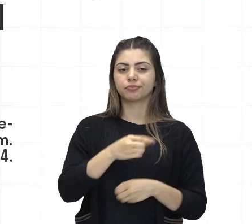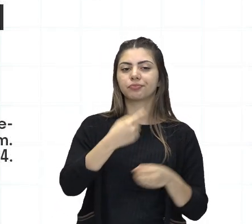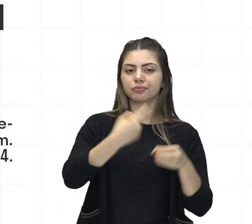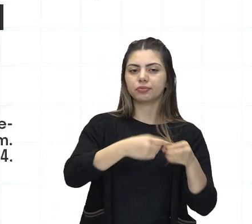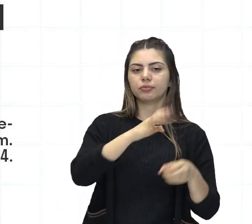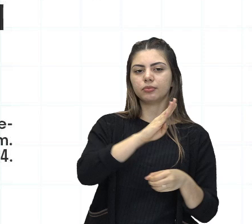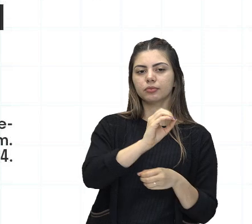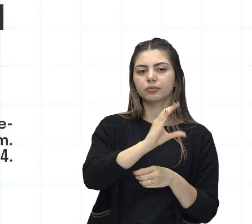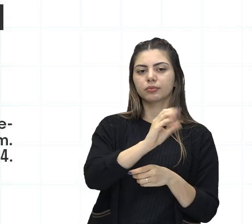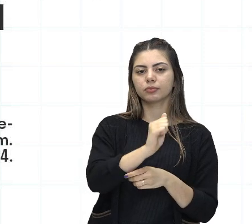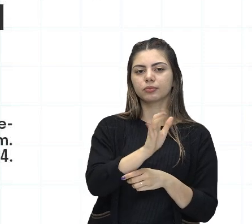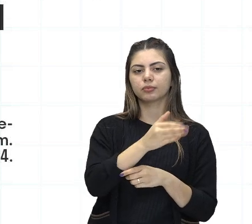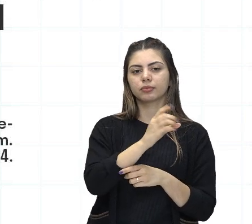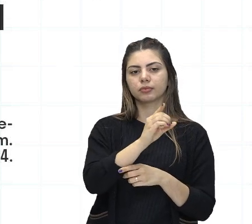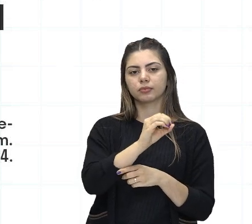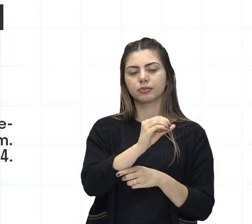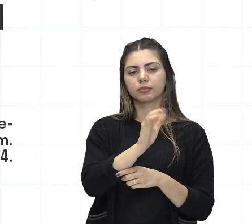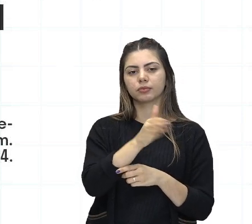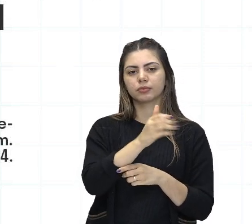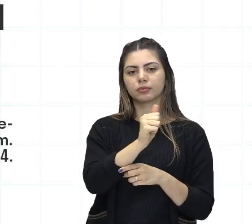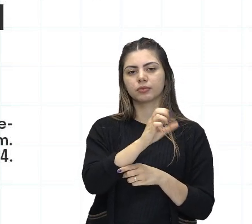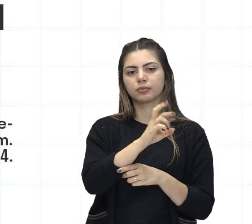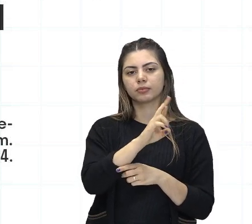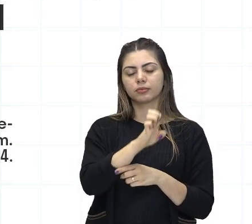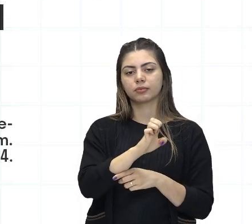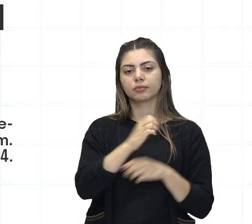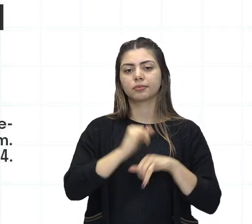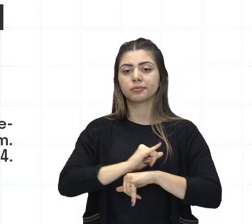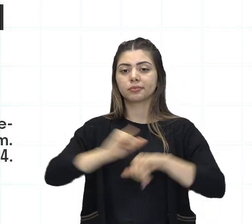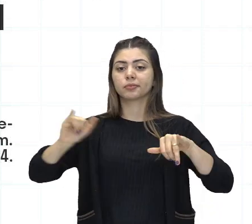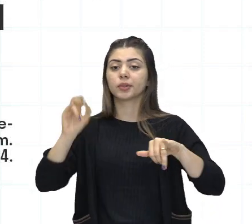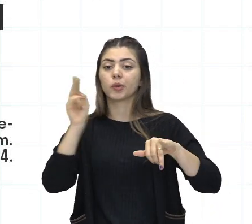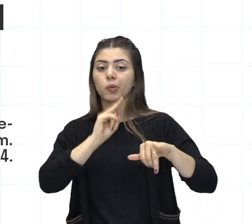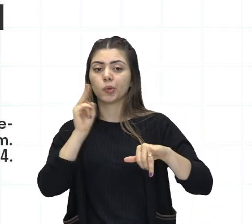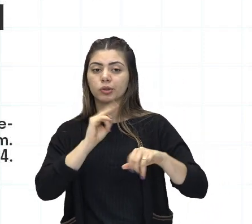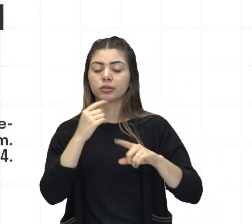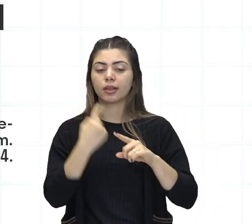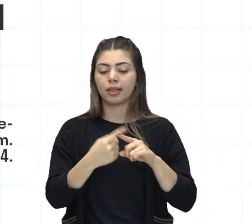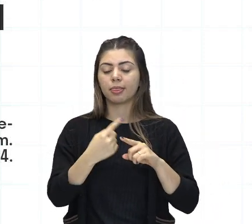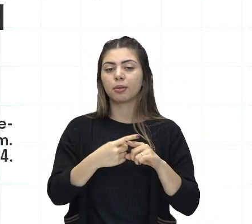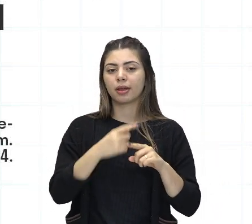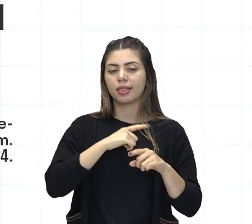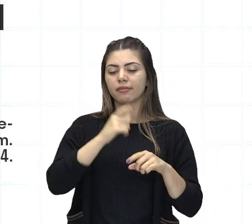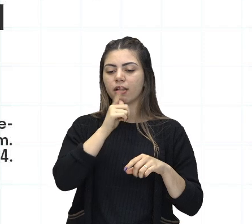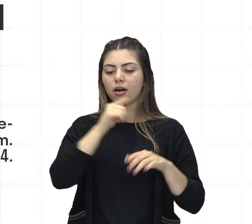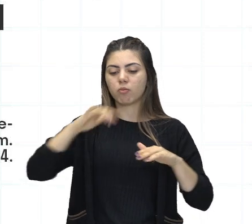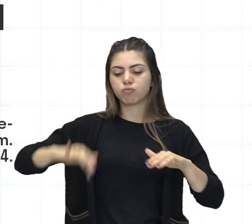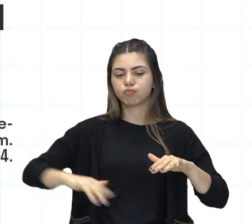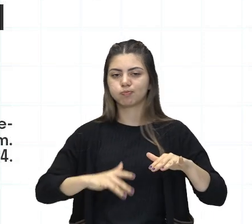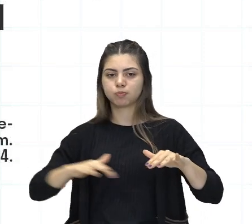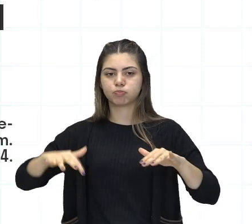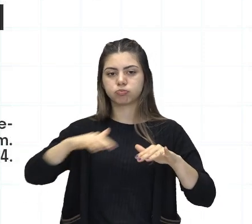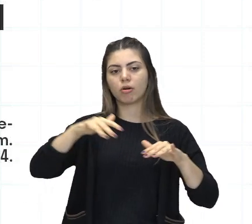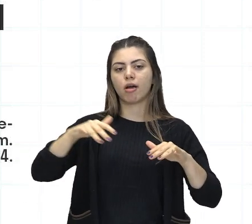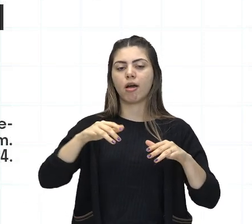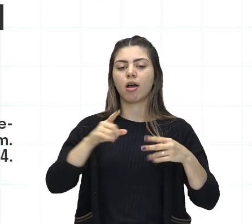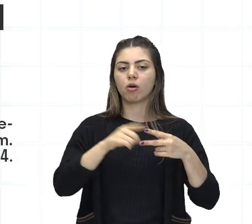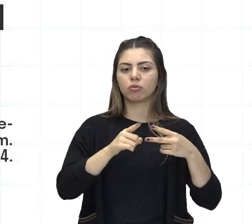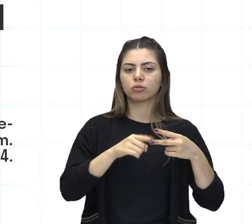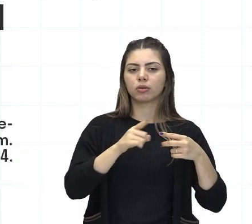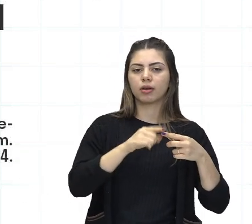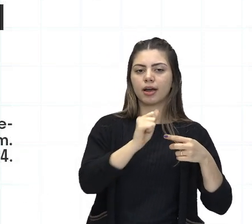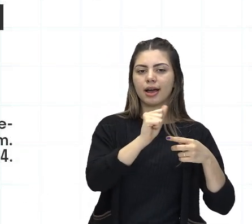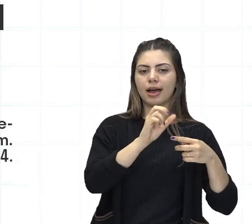Acre. Decreta emergência após cheia dos rios Acre e